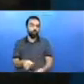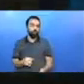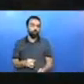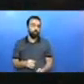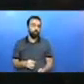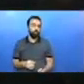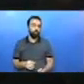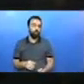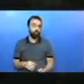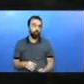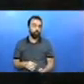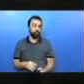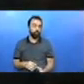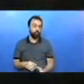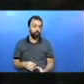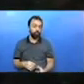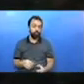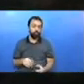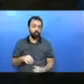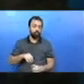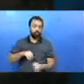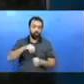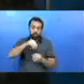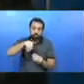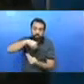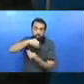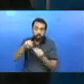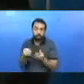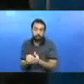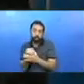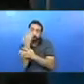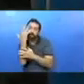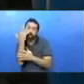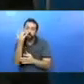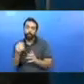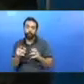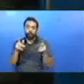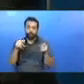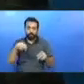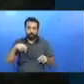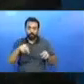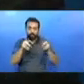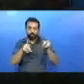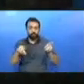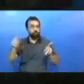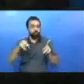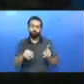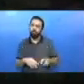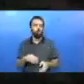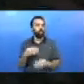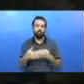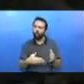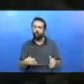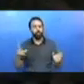africanos, deram origem ao nosso país, ao Brasil. Mas depois disso vieram tantos outros povos de várias regiões